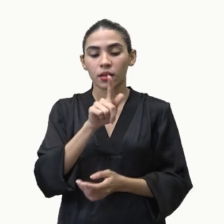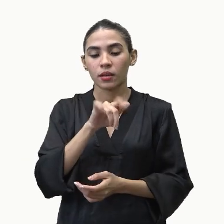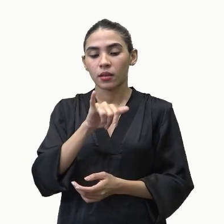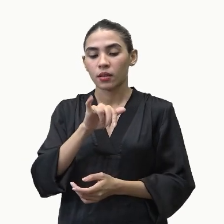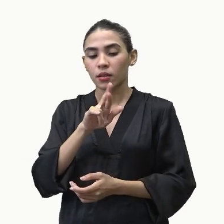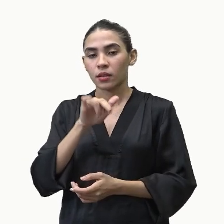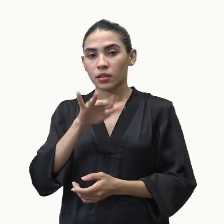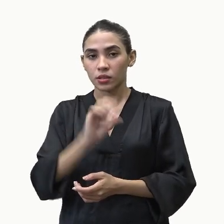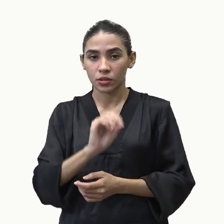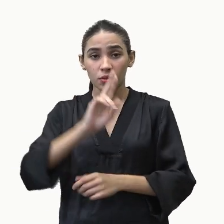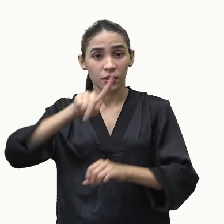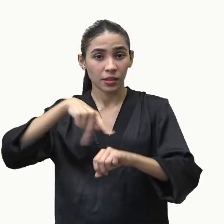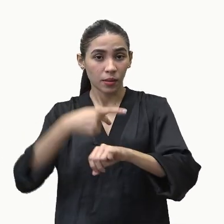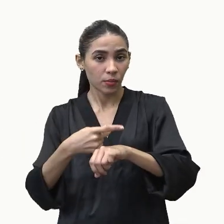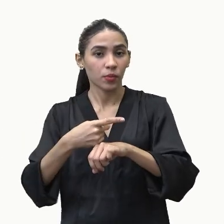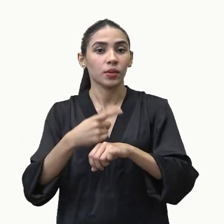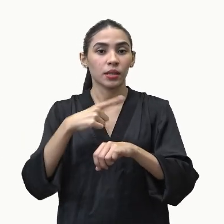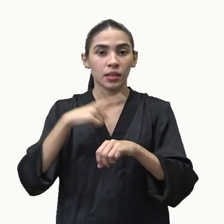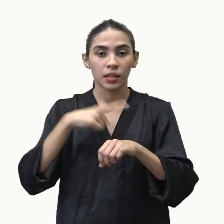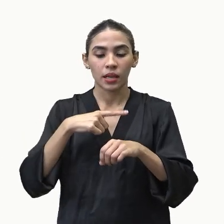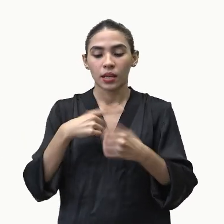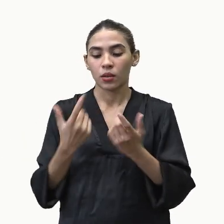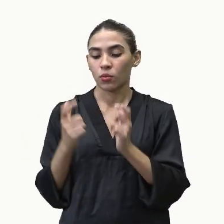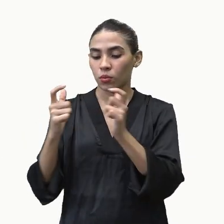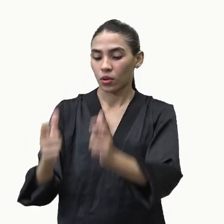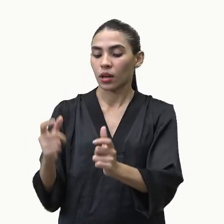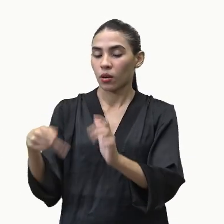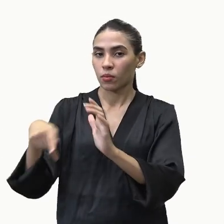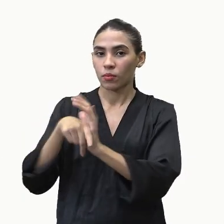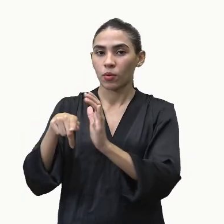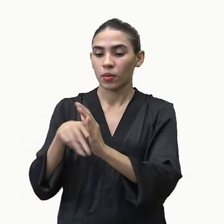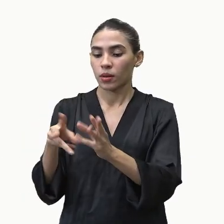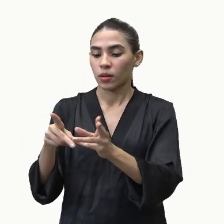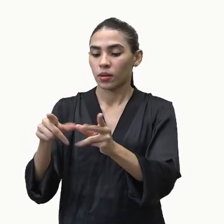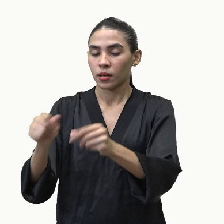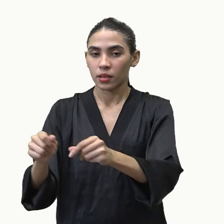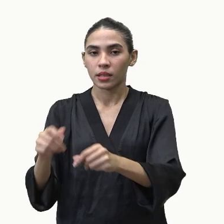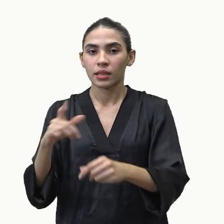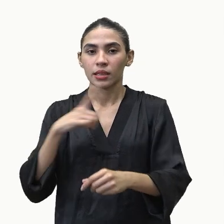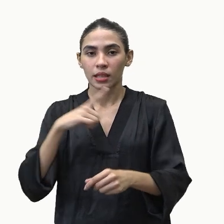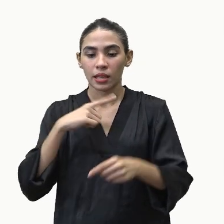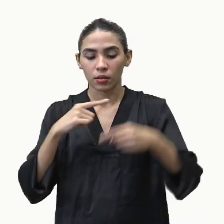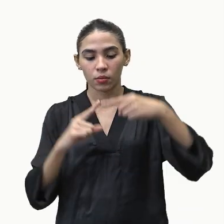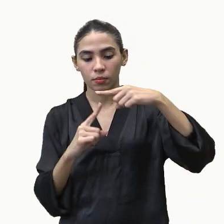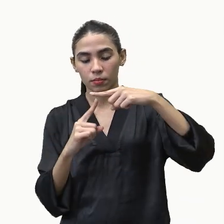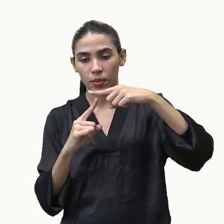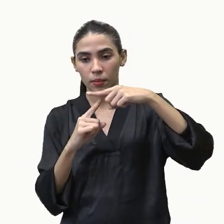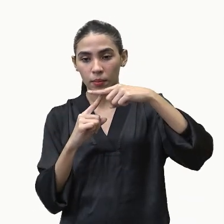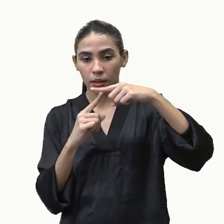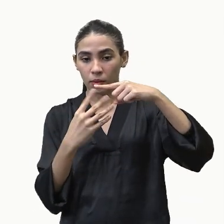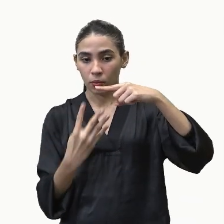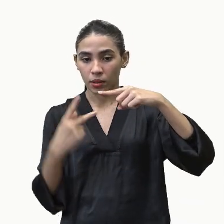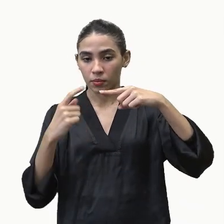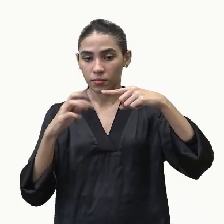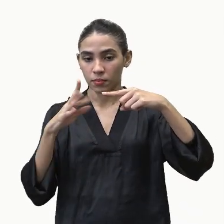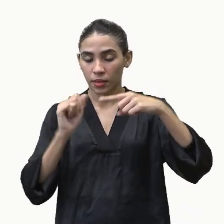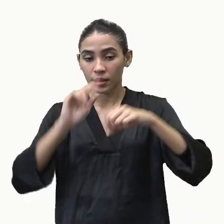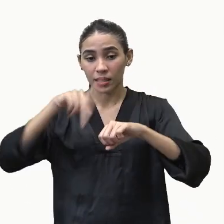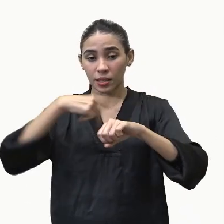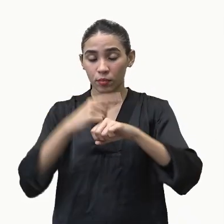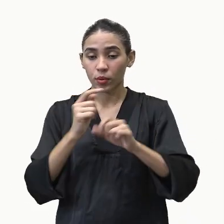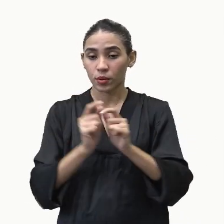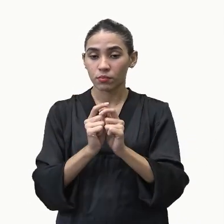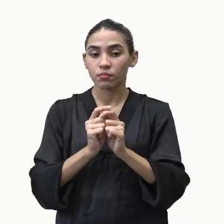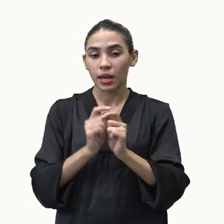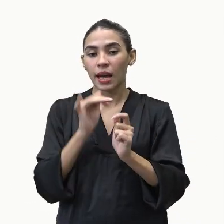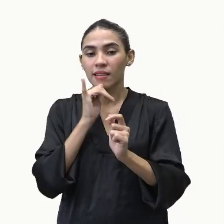eles começam a ganhar um ambiente terrestre, já com as 4 patinhas formadas, e quando chega na fase adulta, eles já